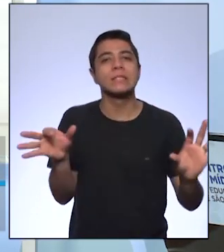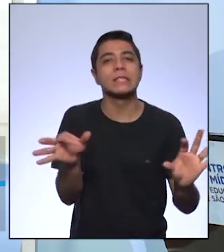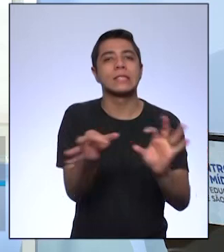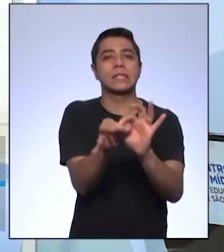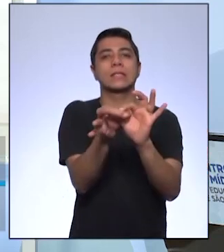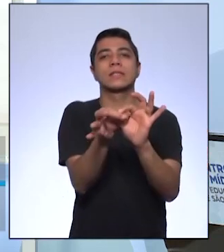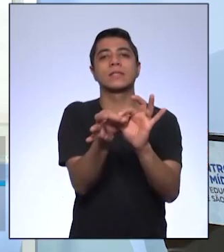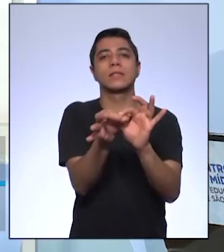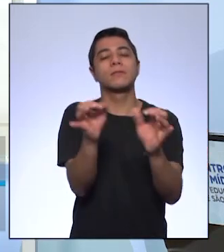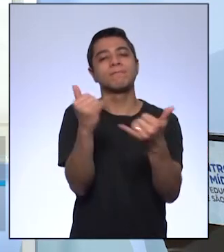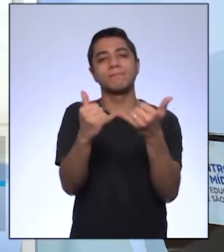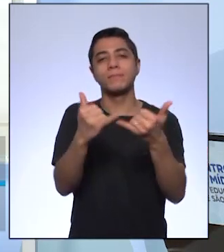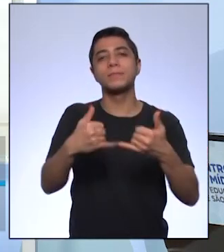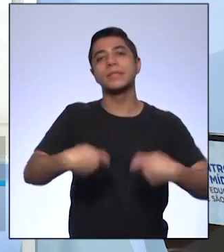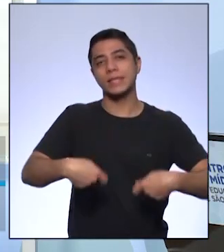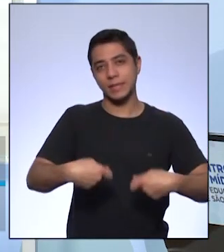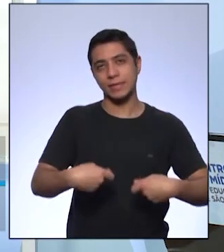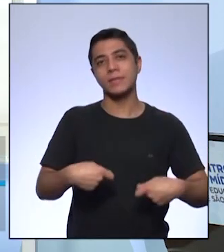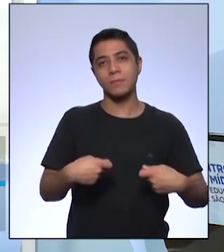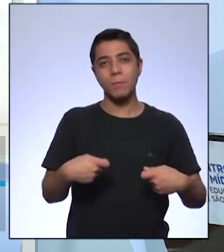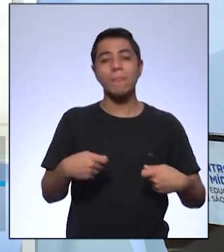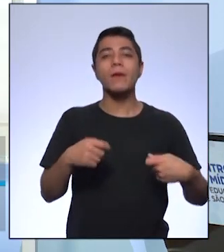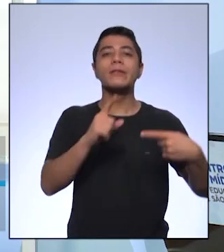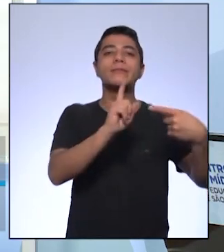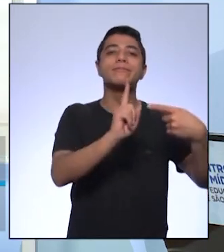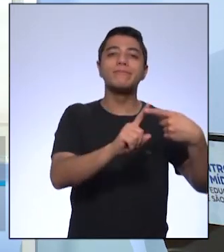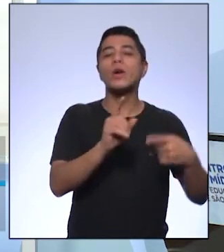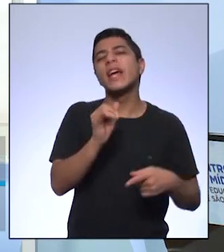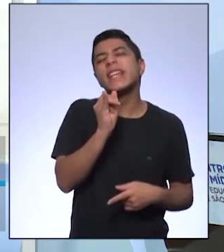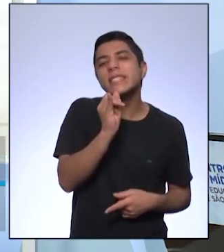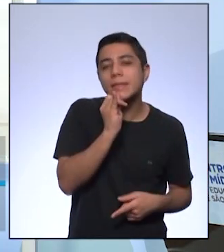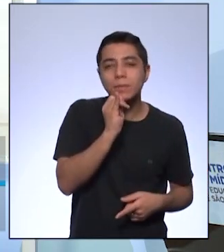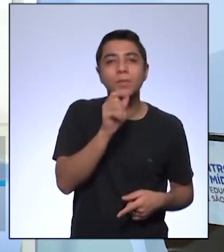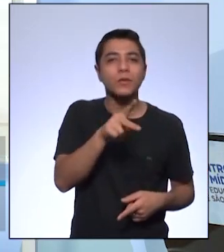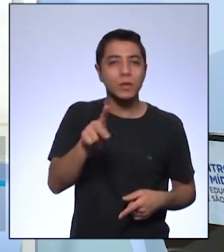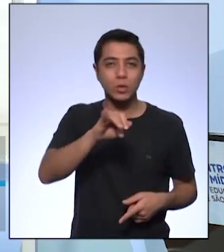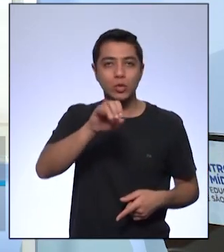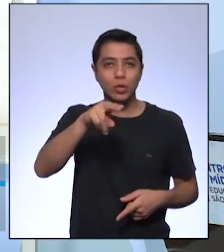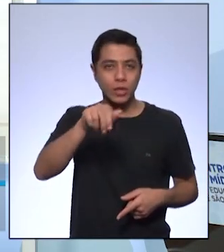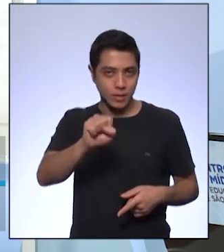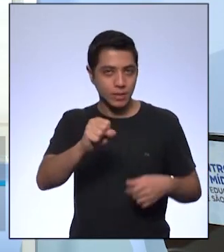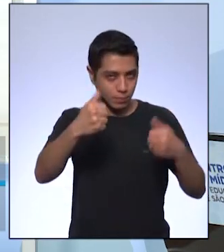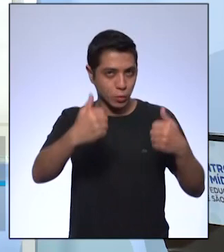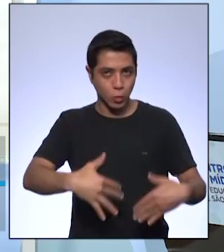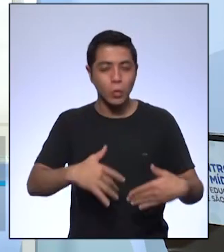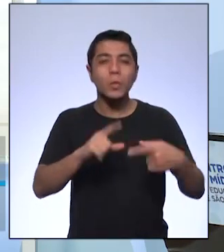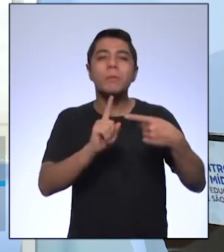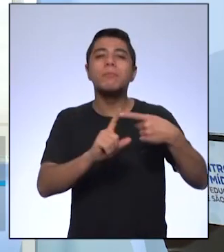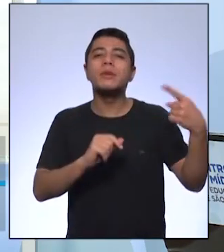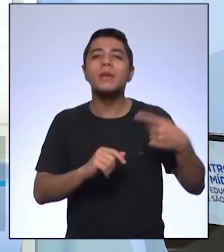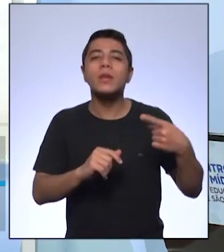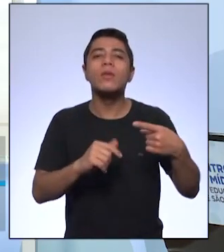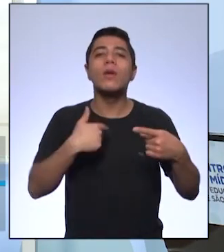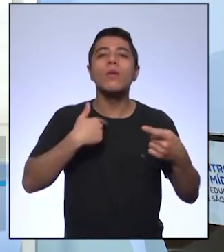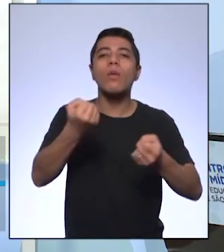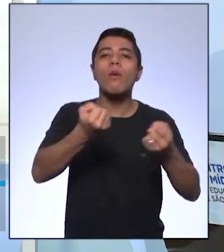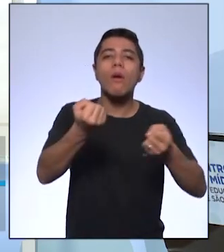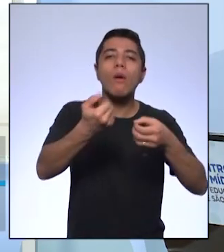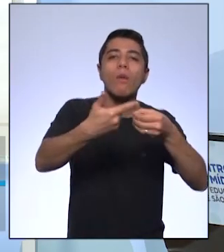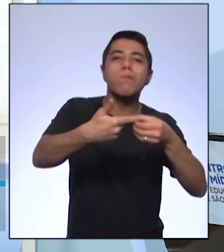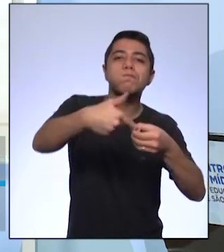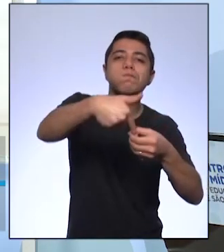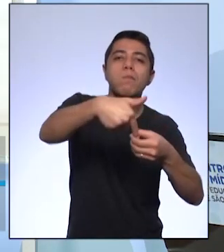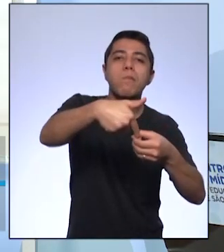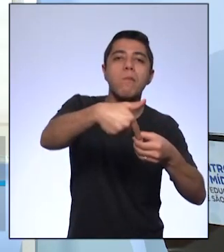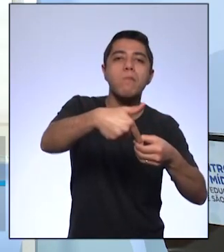dependência aqui, o professor Jonas acabou de citar, entre o quê? A quantidade de litros que eu vou colocar no tanque e